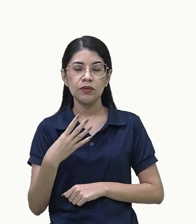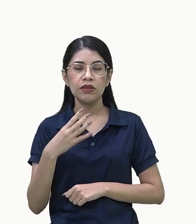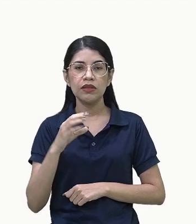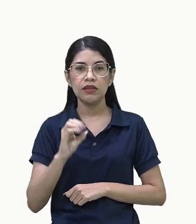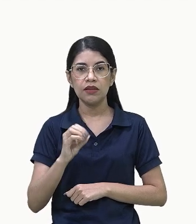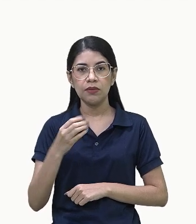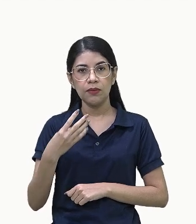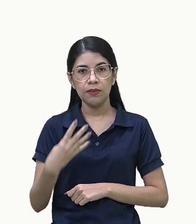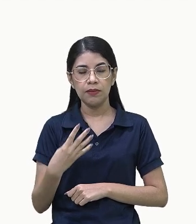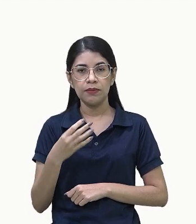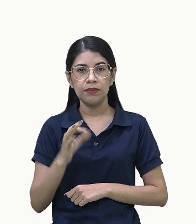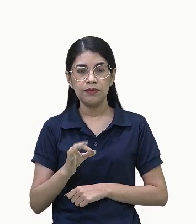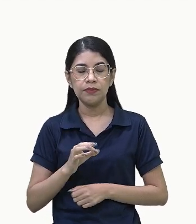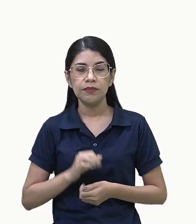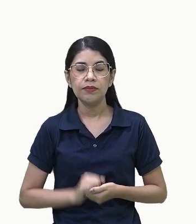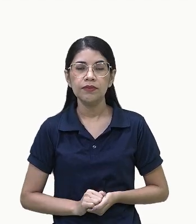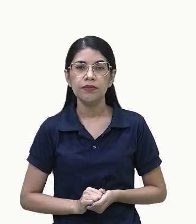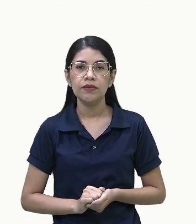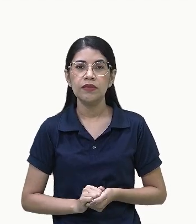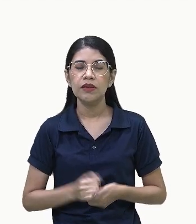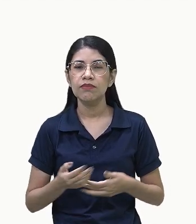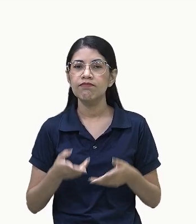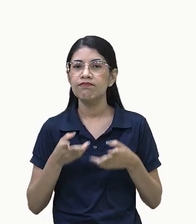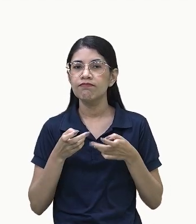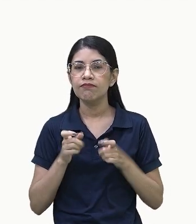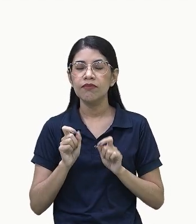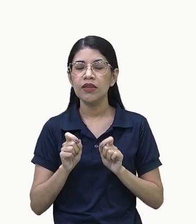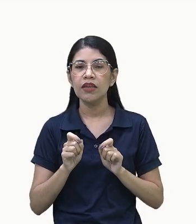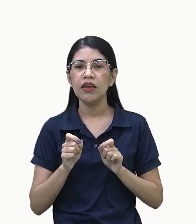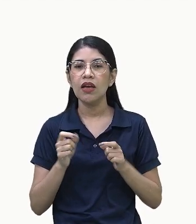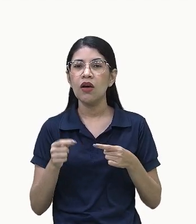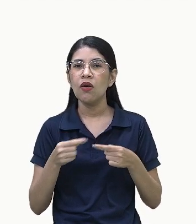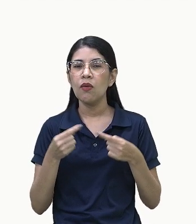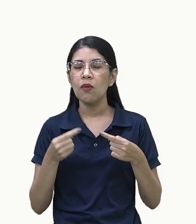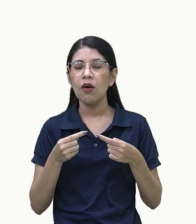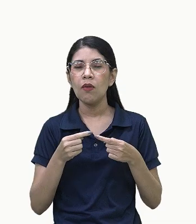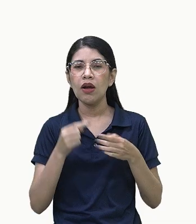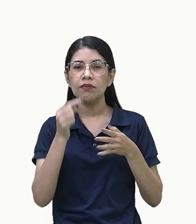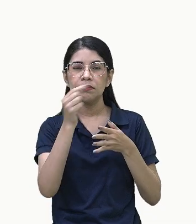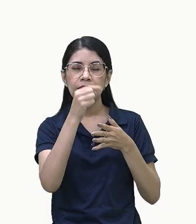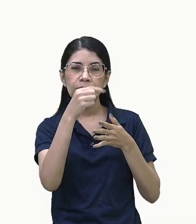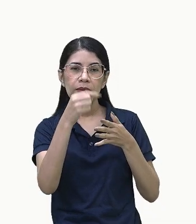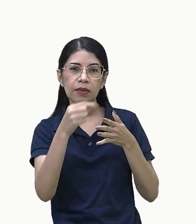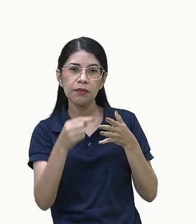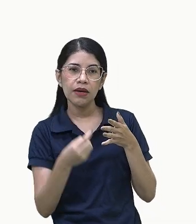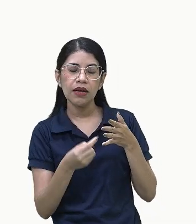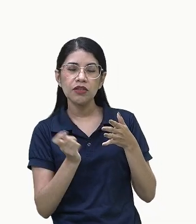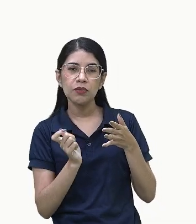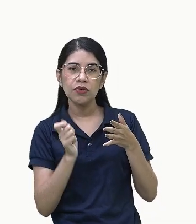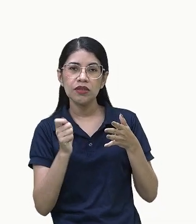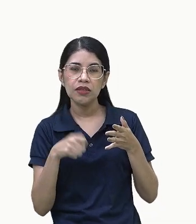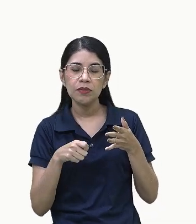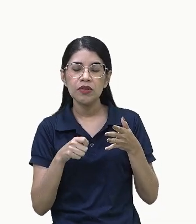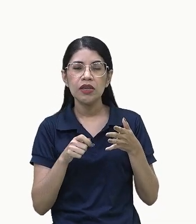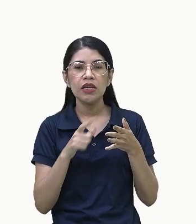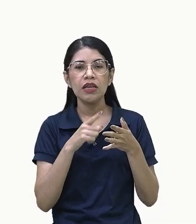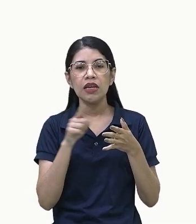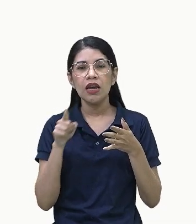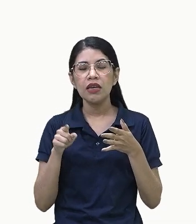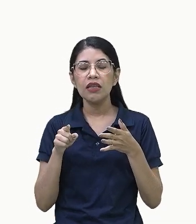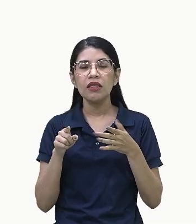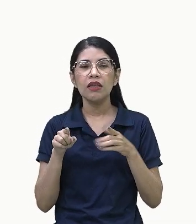0,1404. Aí você analisa a nossa resposta e analisa o que está à esquerda nas